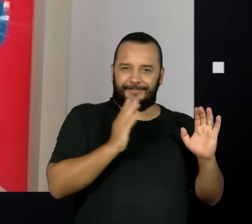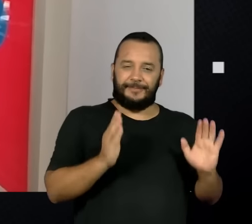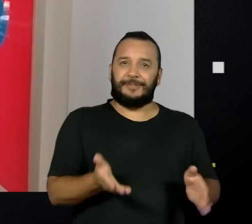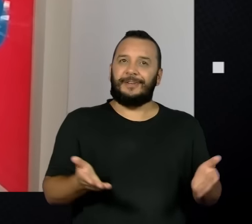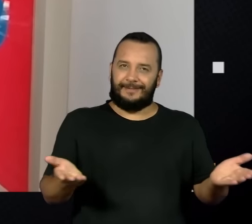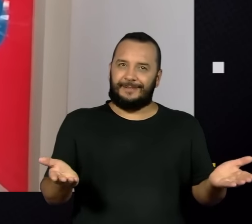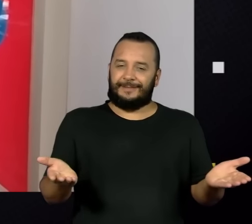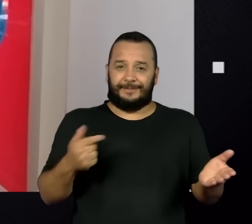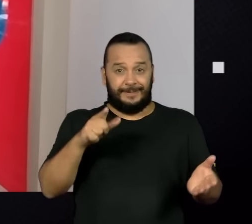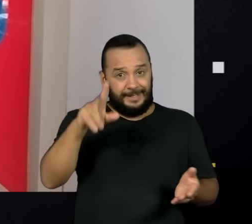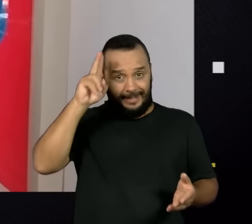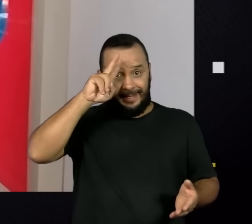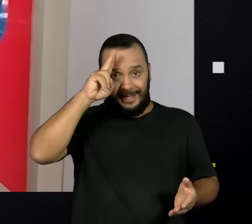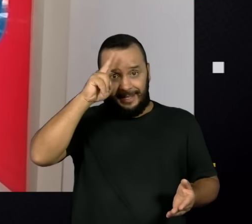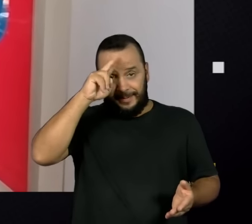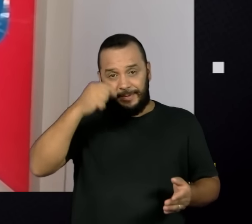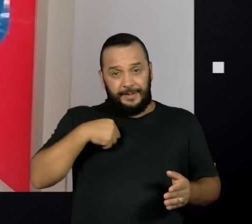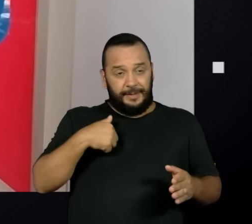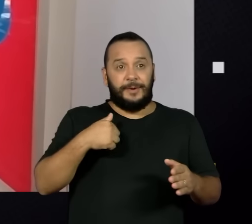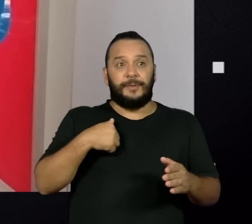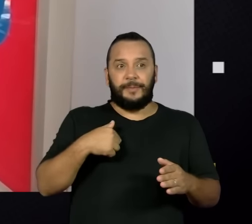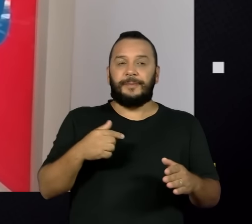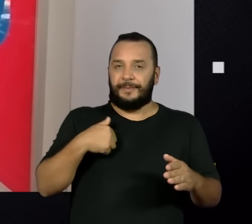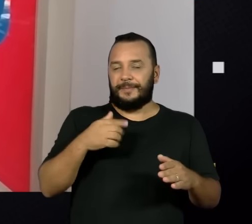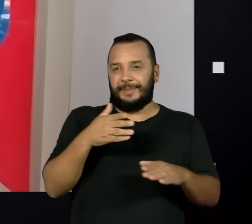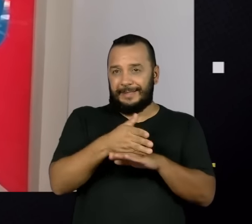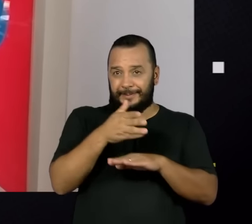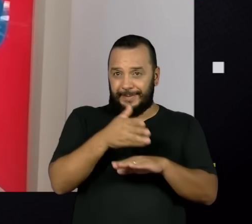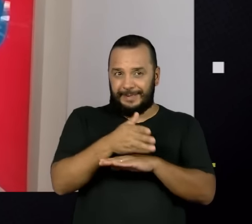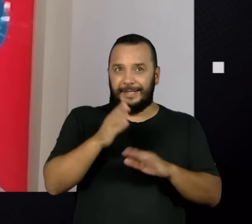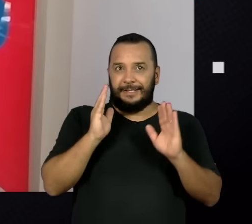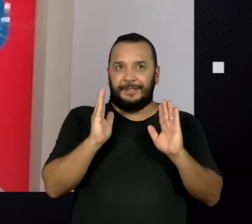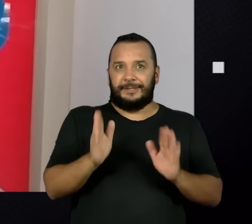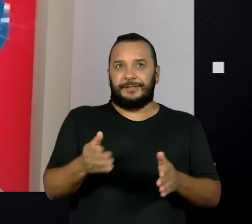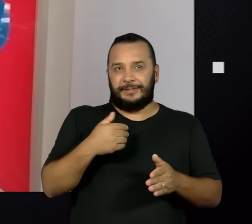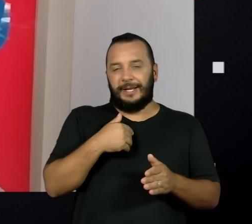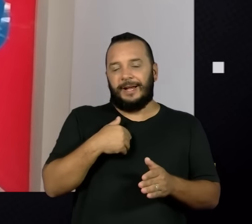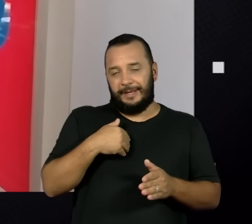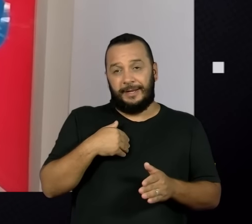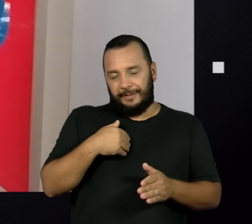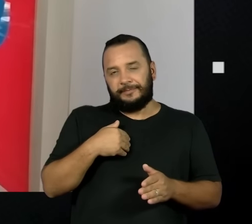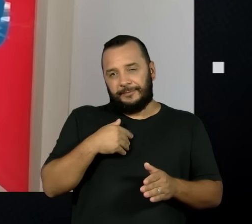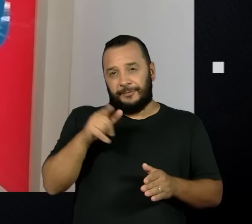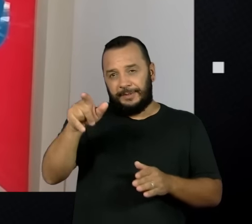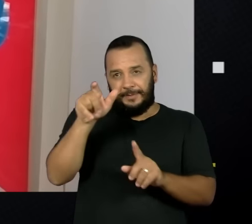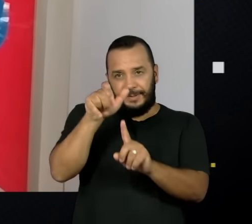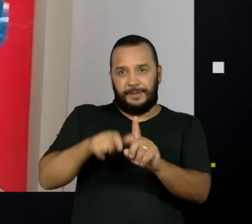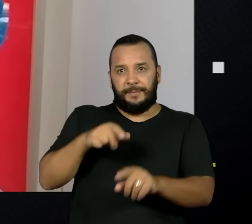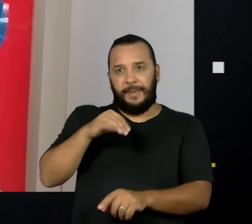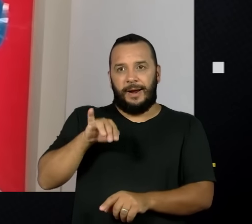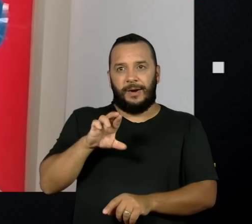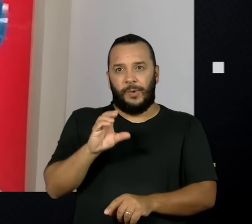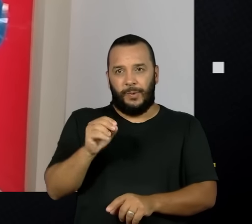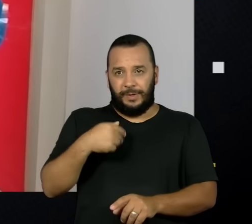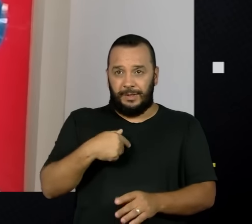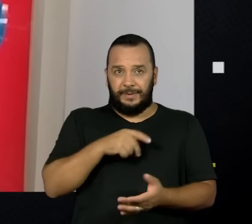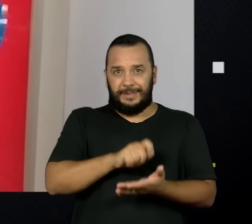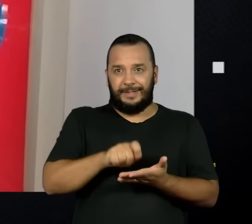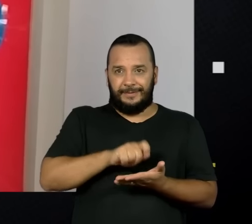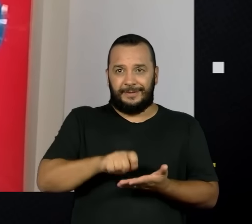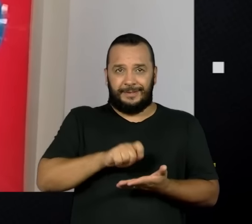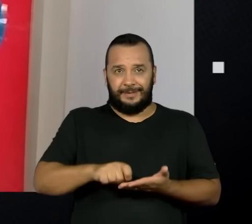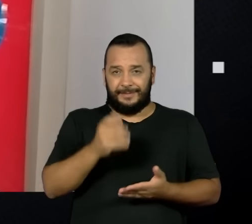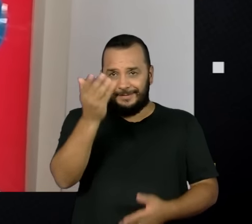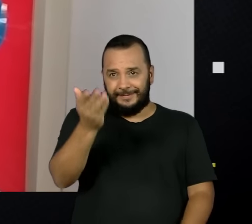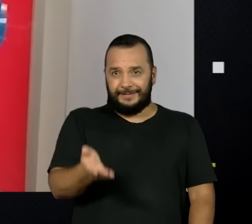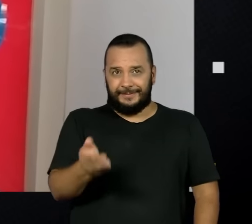que eu não sei se você se lembra da minha participação me mal onde você fazia o Marco Antônio mas eu já estava lá escrevendo para você e